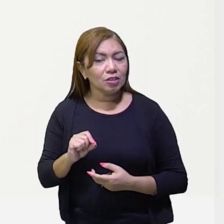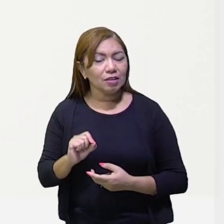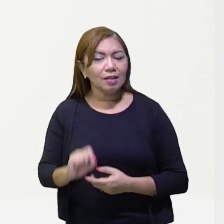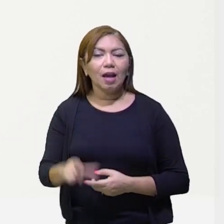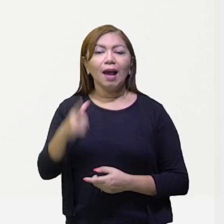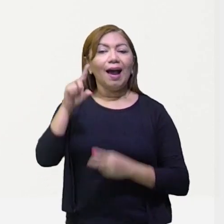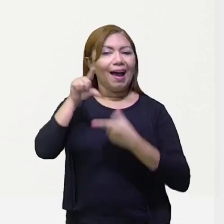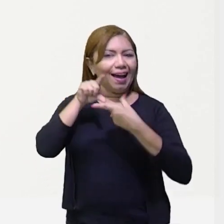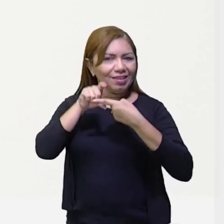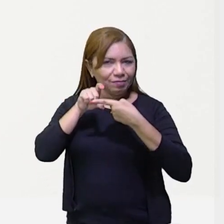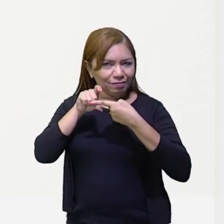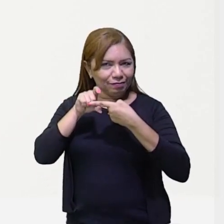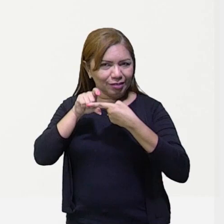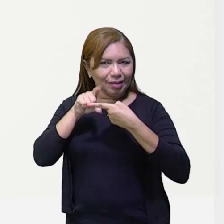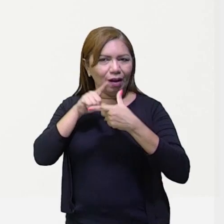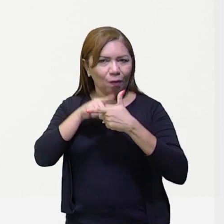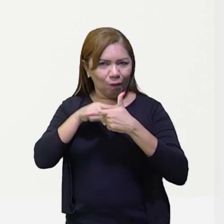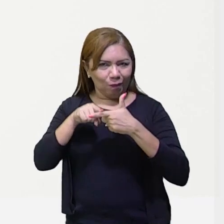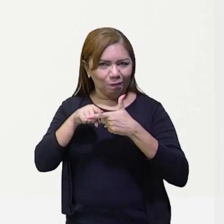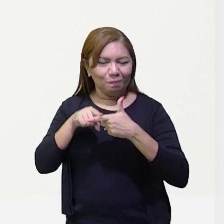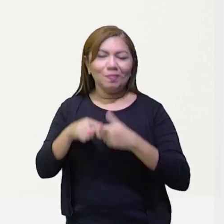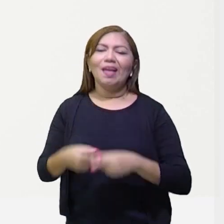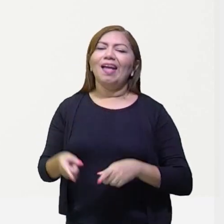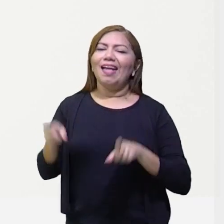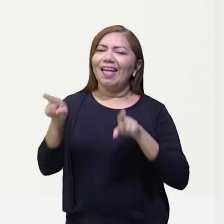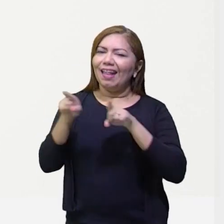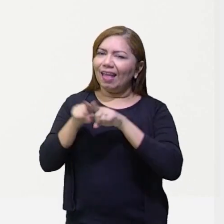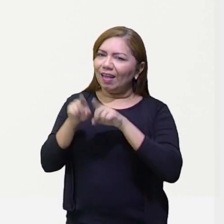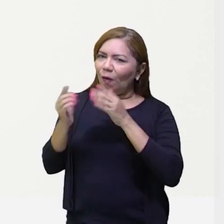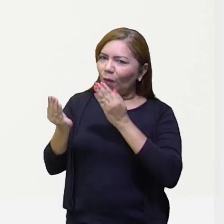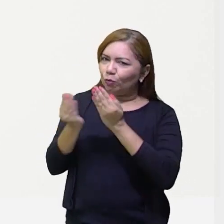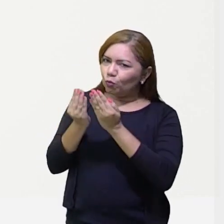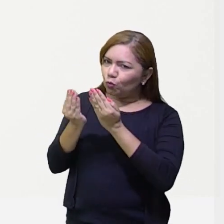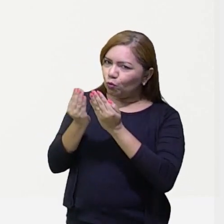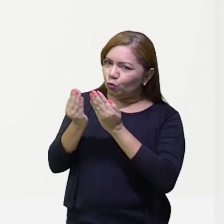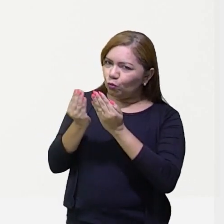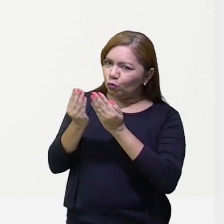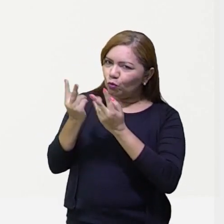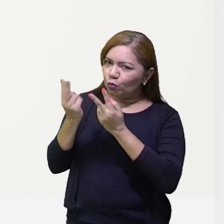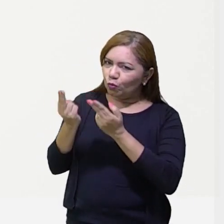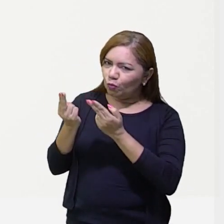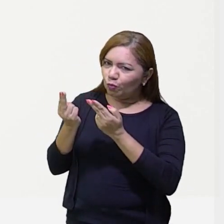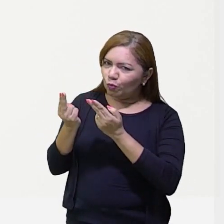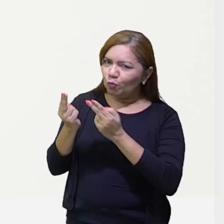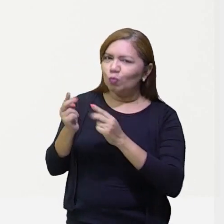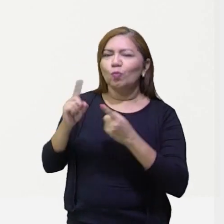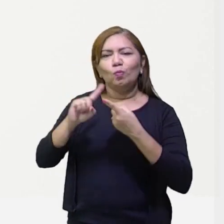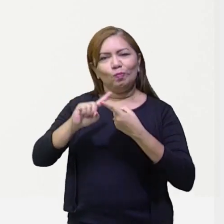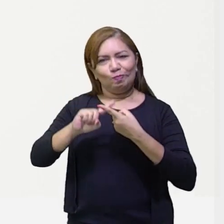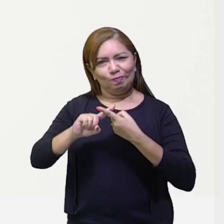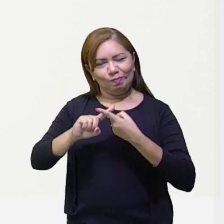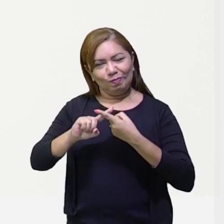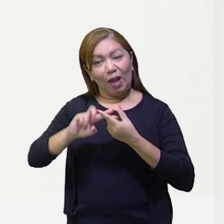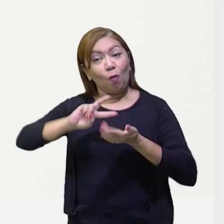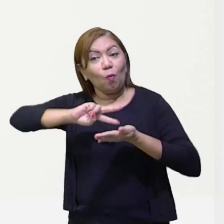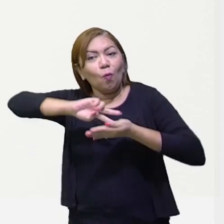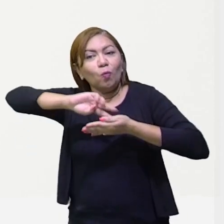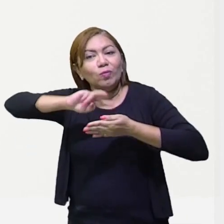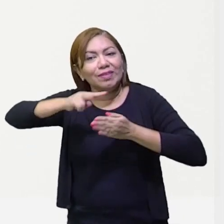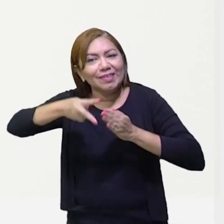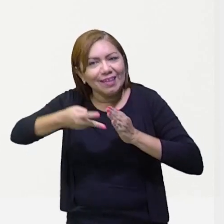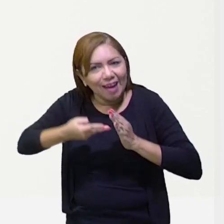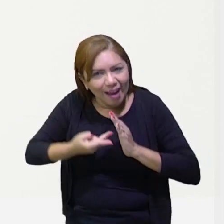divisão, ela é uma operação que também você pode ver através do quê? Da multiplicação e vice-versa, tá vendo? Se 20 dividido por